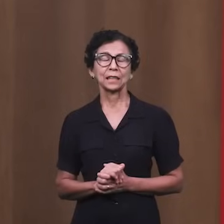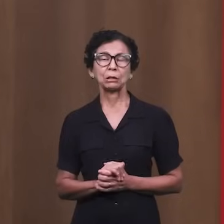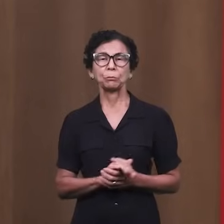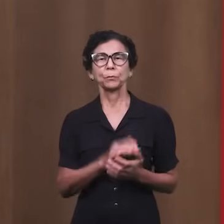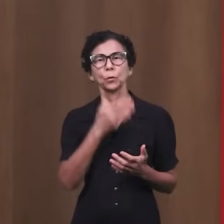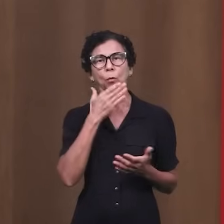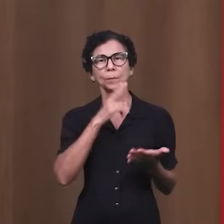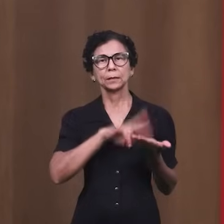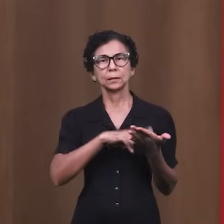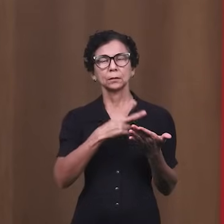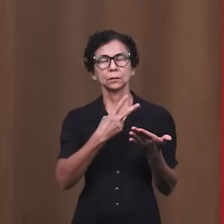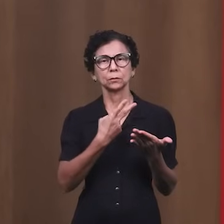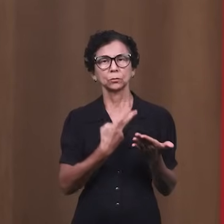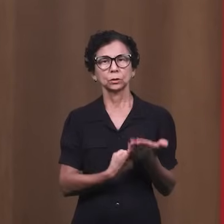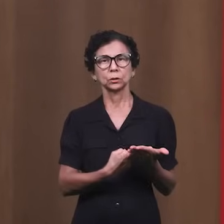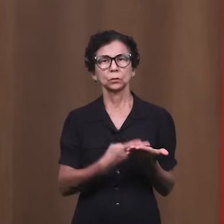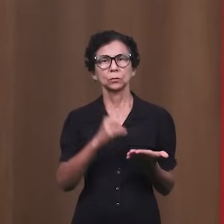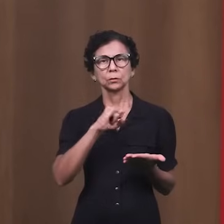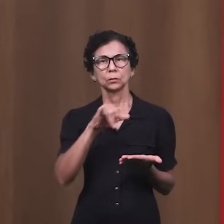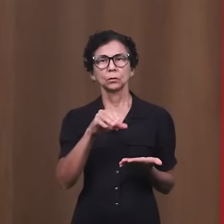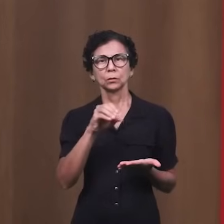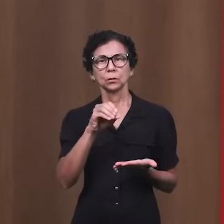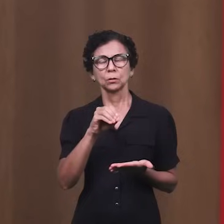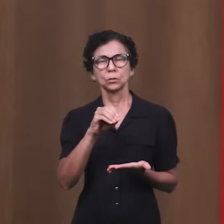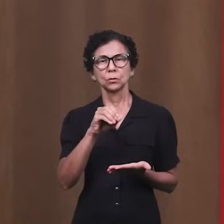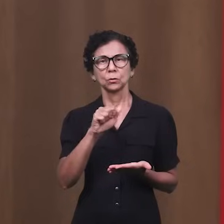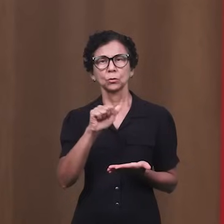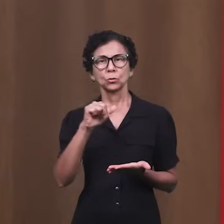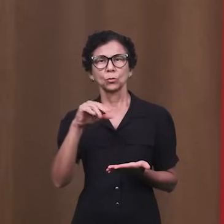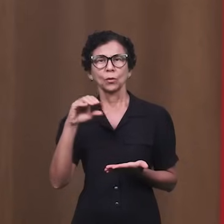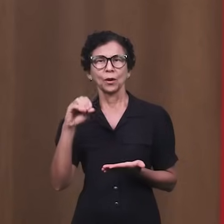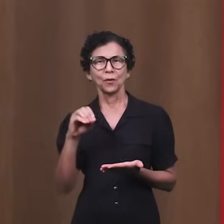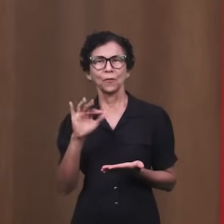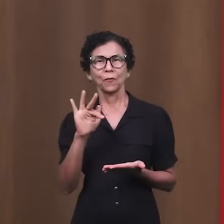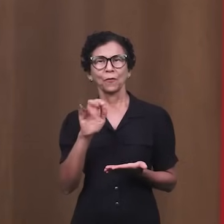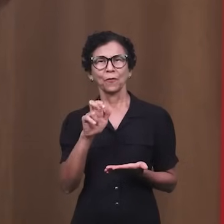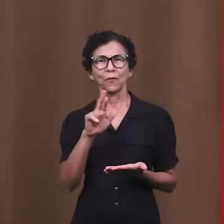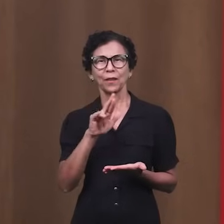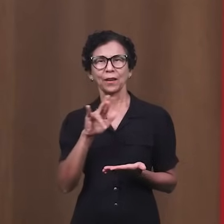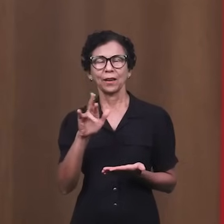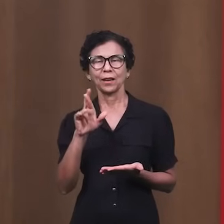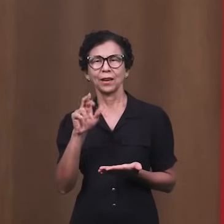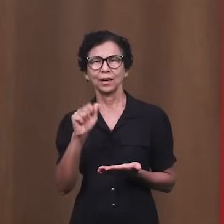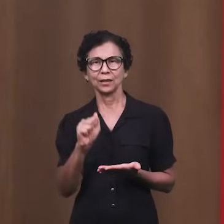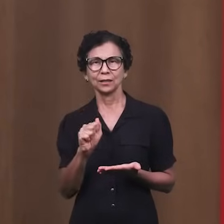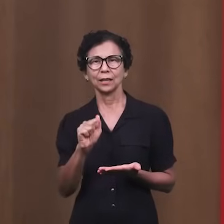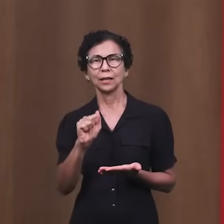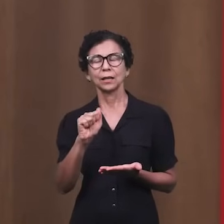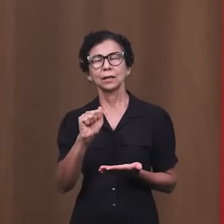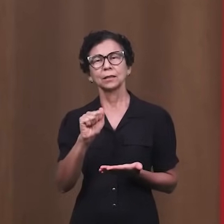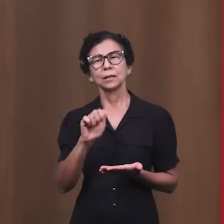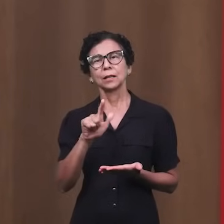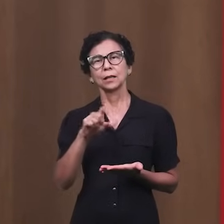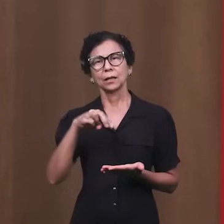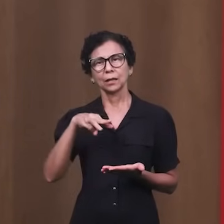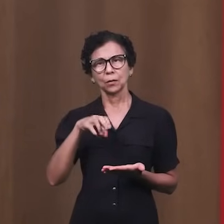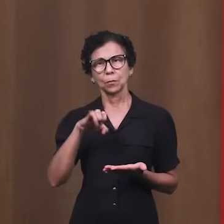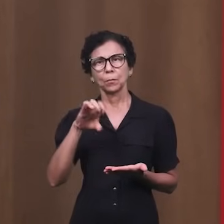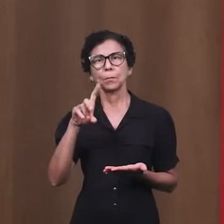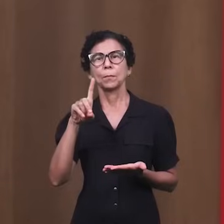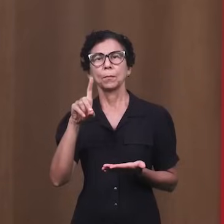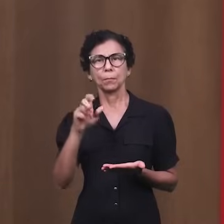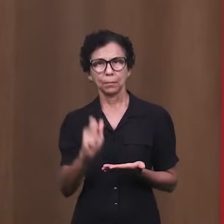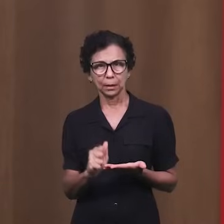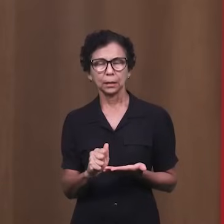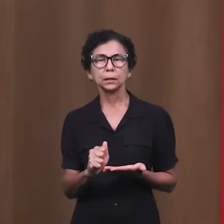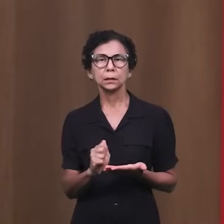Ferreira de Almeida E então eh ele indignou-se algo desse tipo aí você vai para